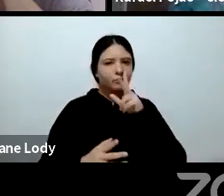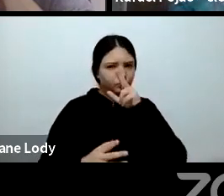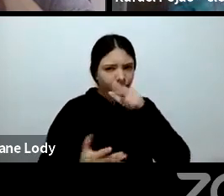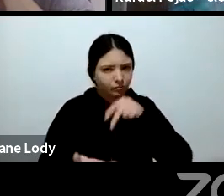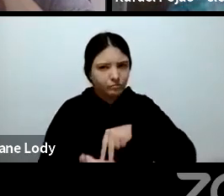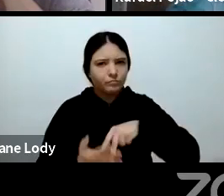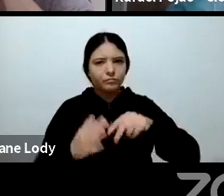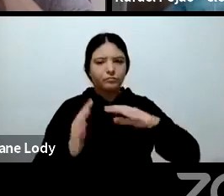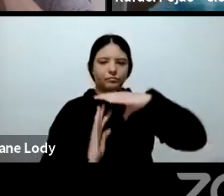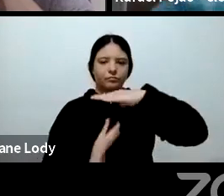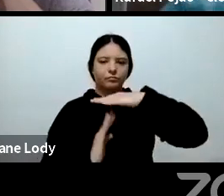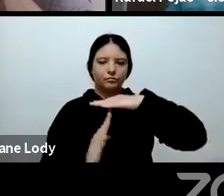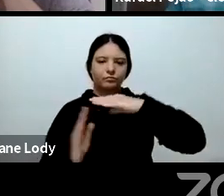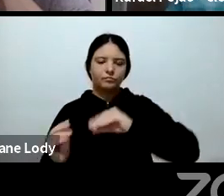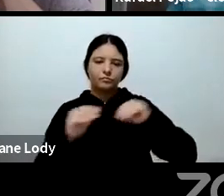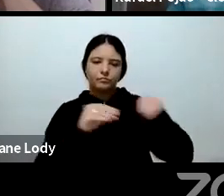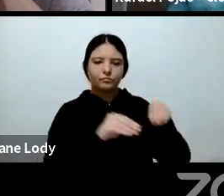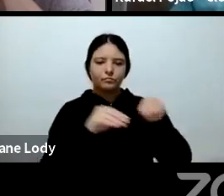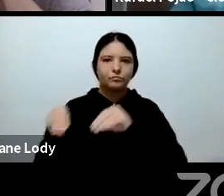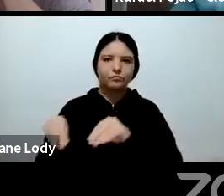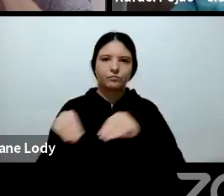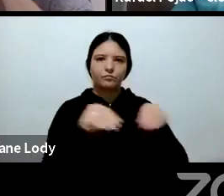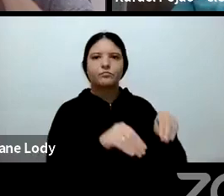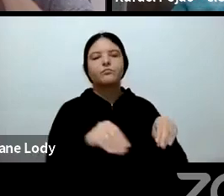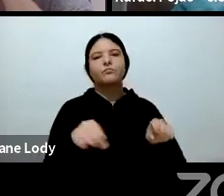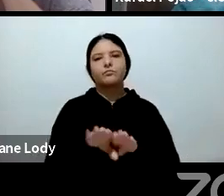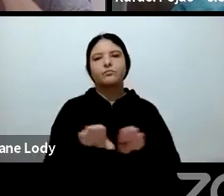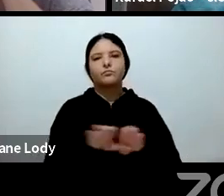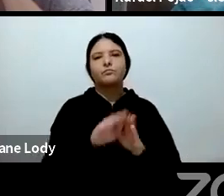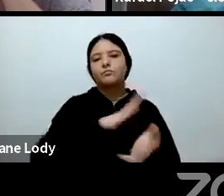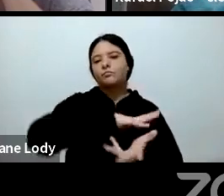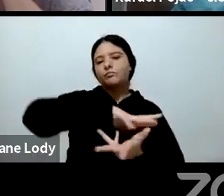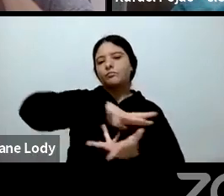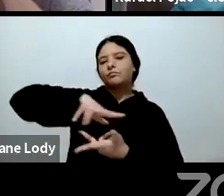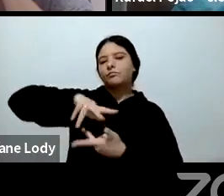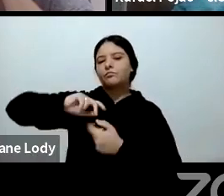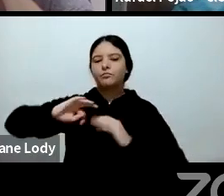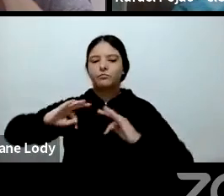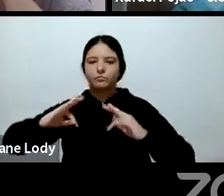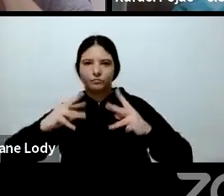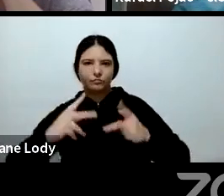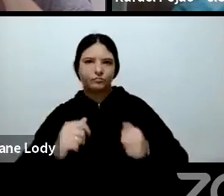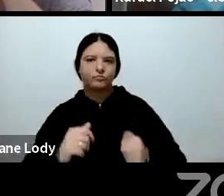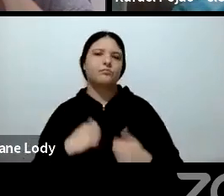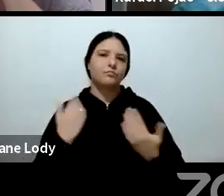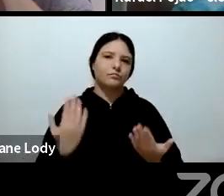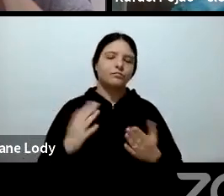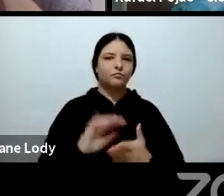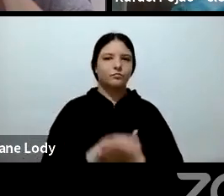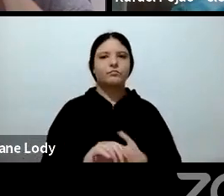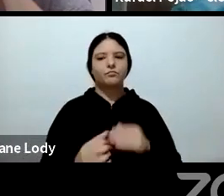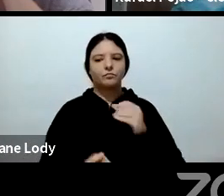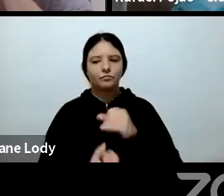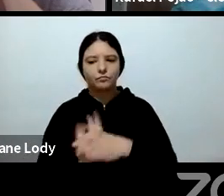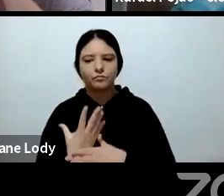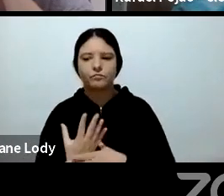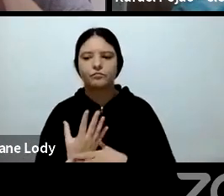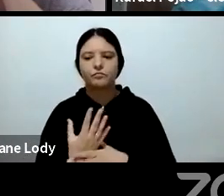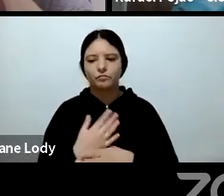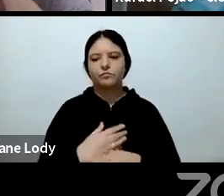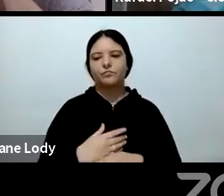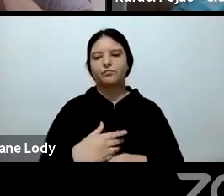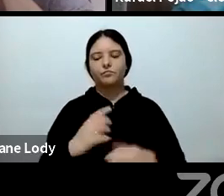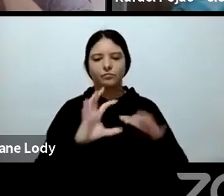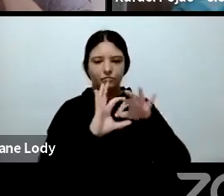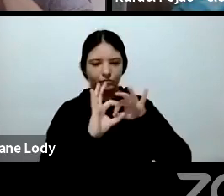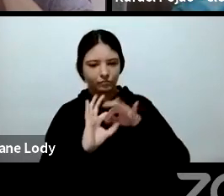migratórios, né, então das mobilidades ao redor de todo o globo, né, então o surgimento aí, né, dos contextos,